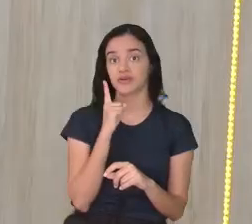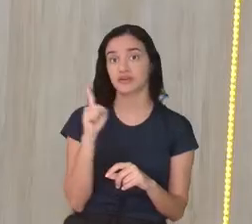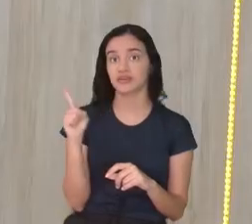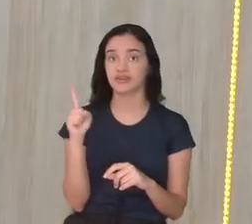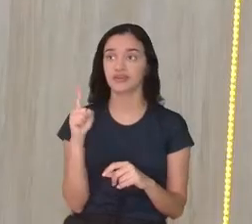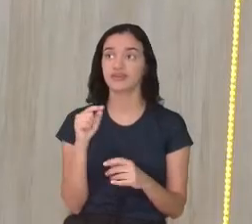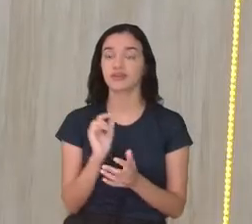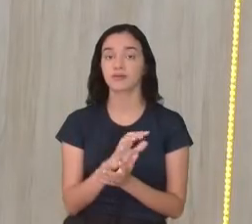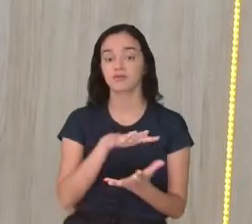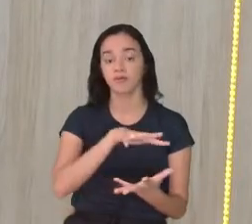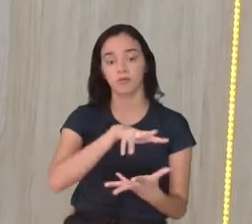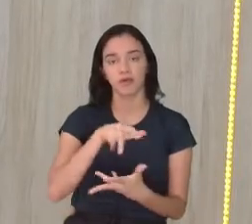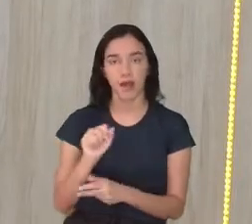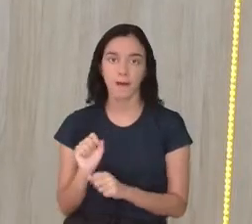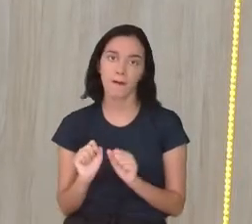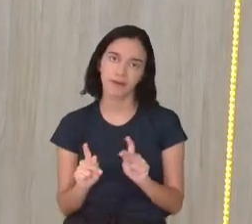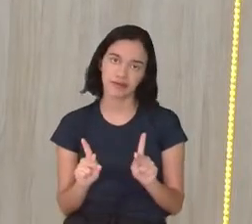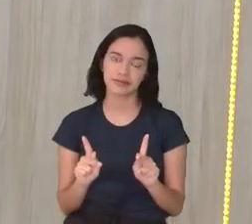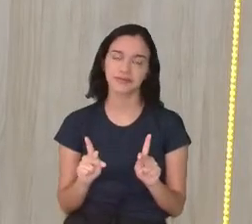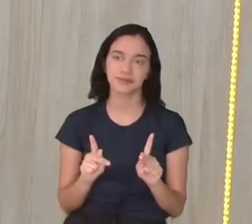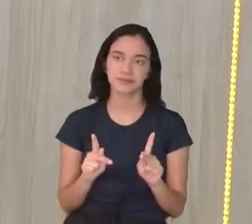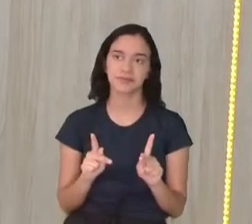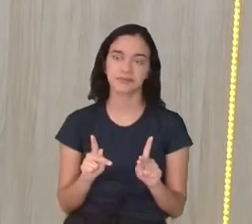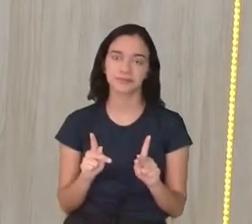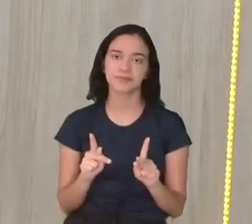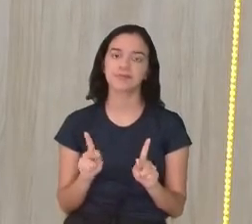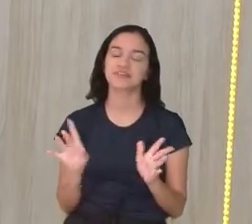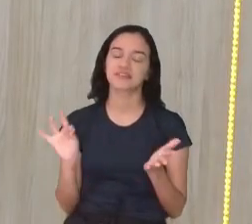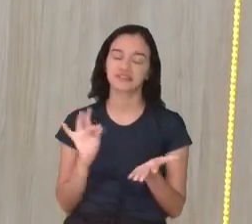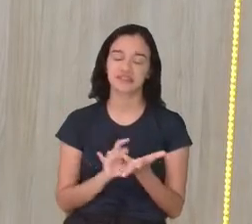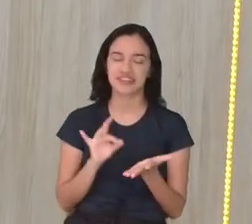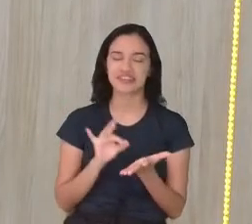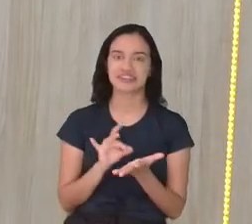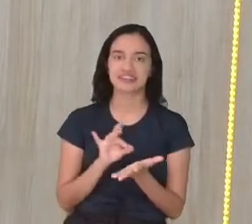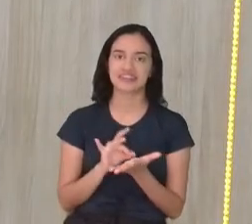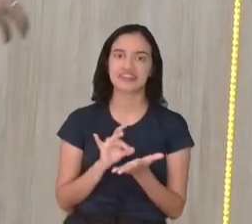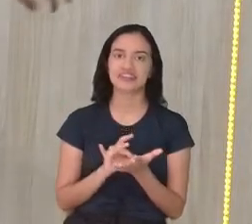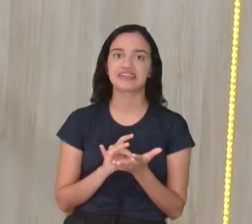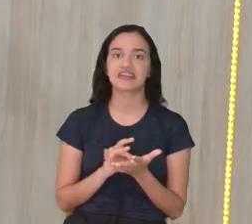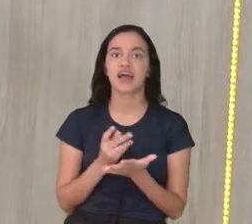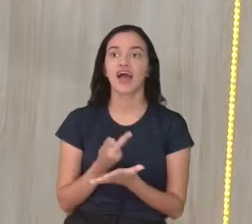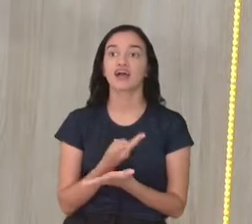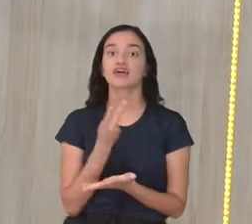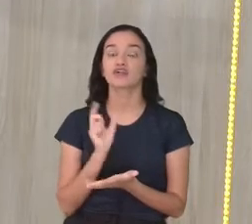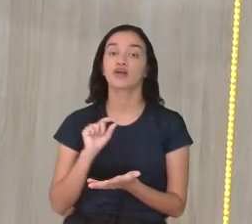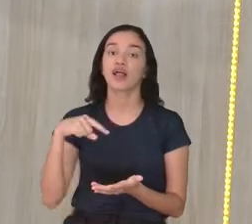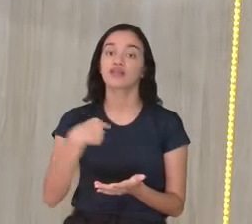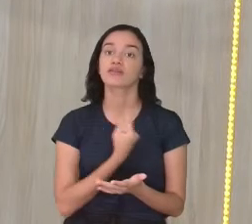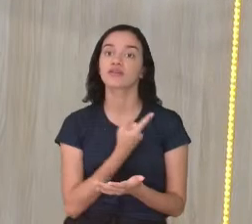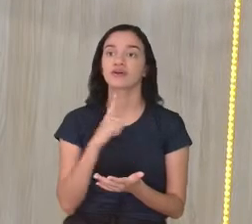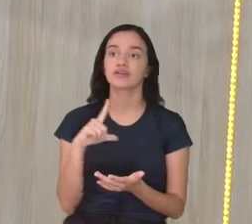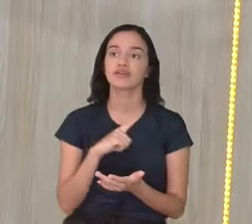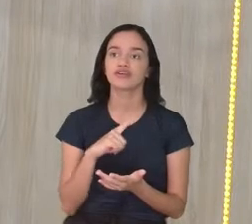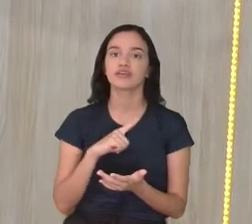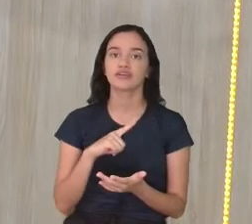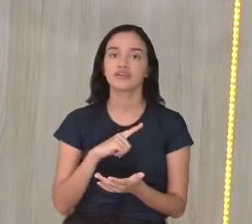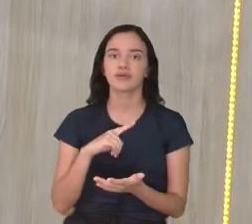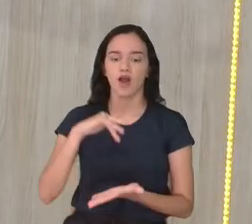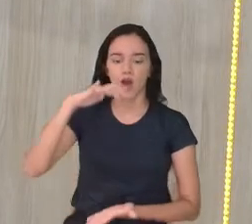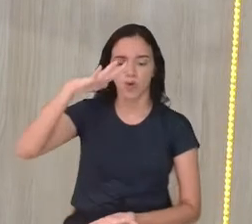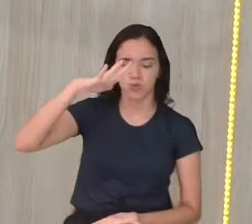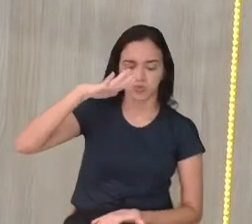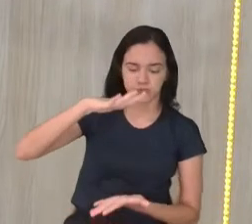né? Ai, Beleza, né? garanhuns. É verdade. E aí o que acontece? Nós temos a pressão